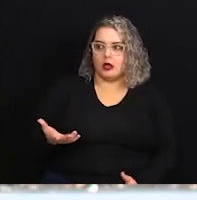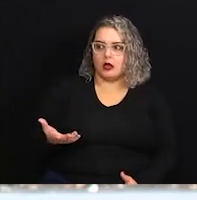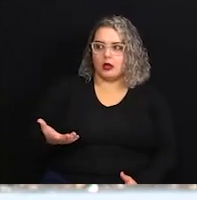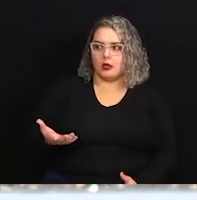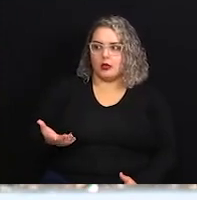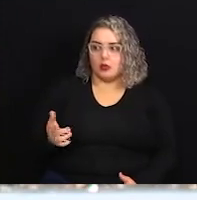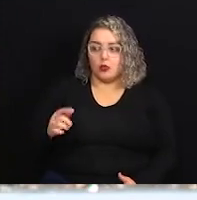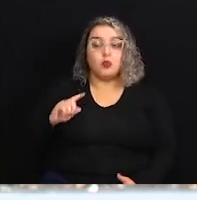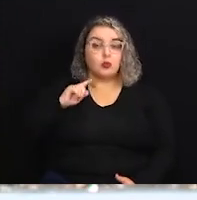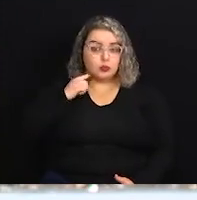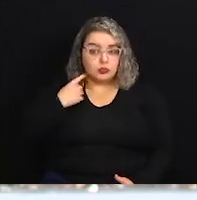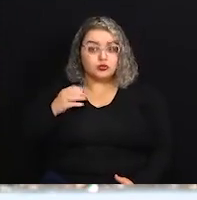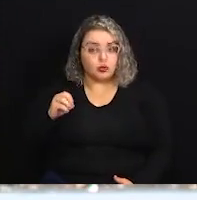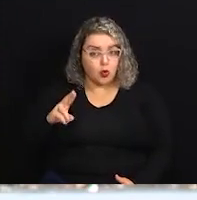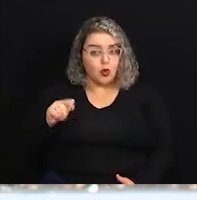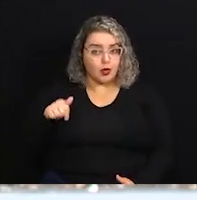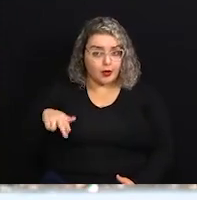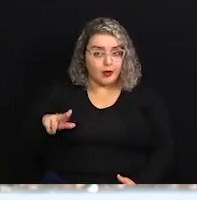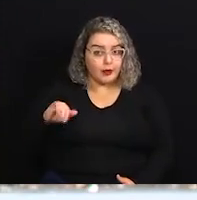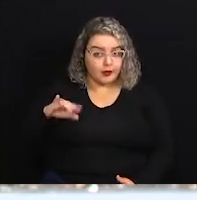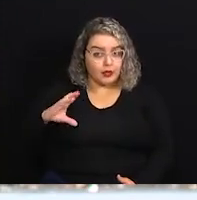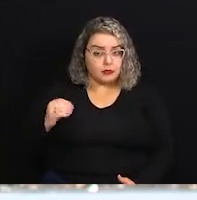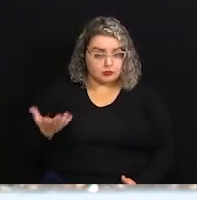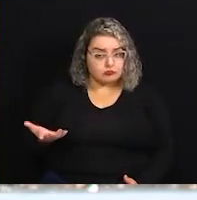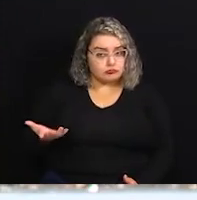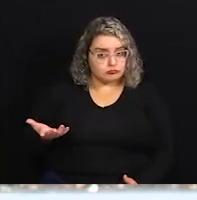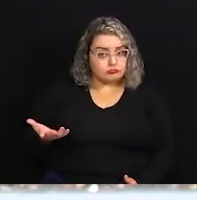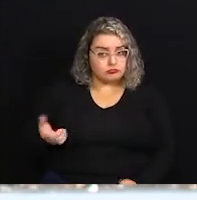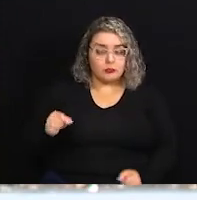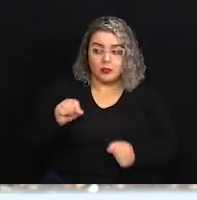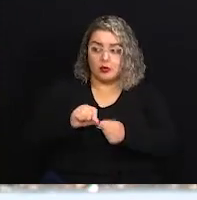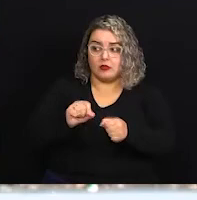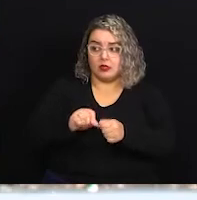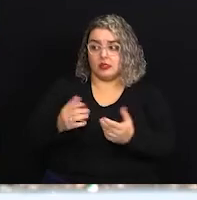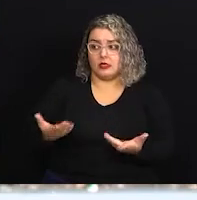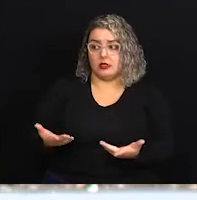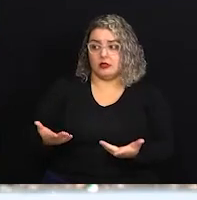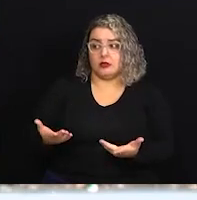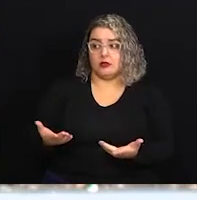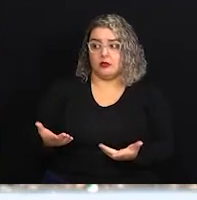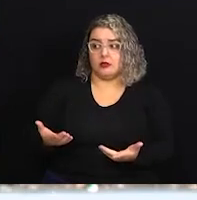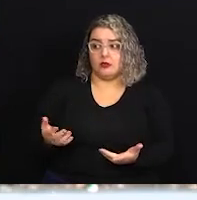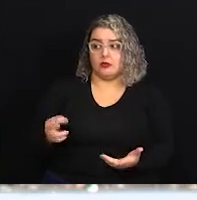daqueles lixos orgânicos, produtos orgânicos, por exemplo, para fazer